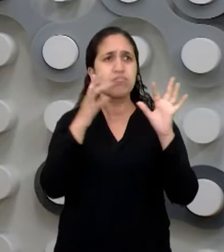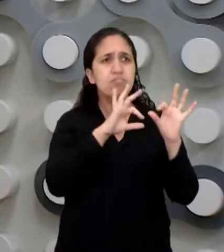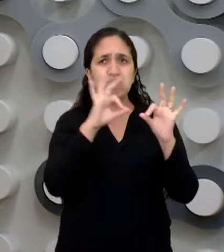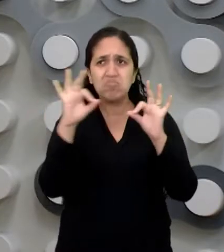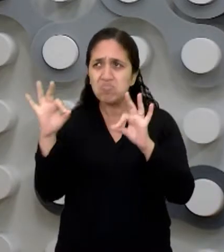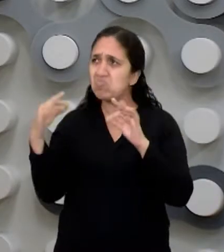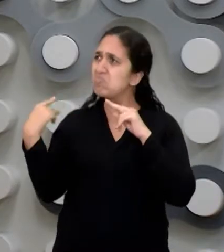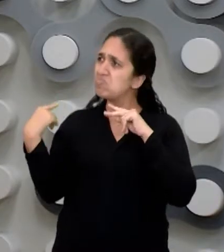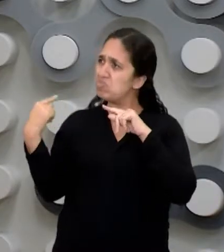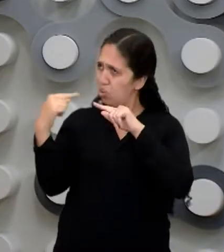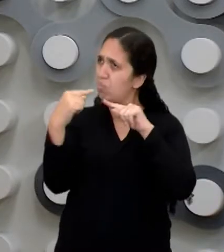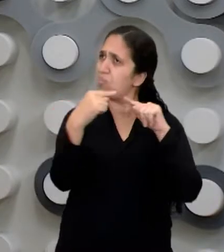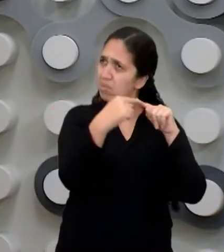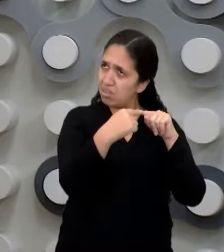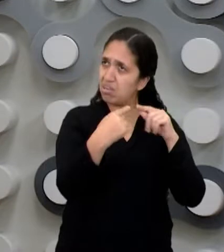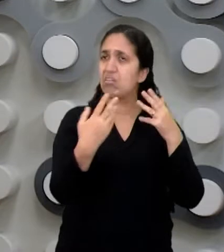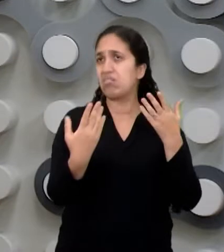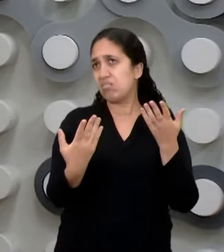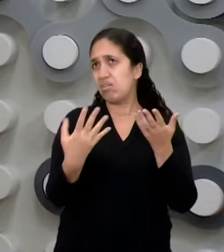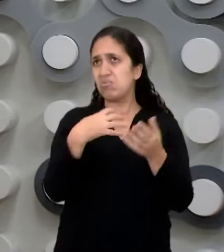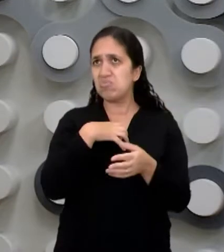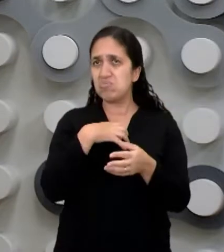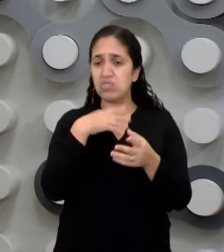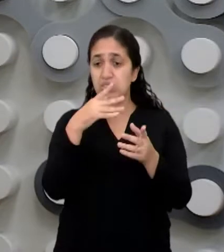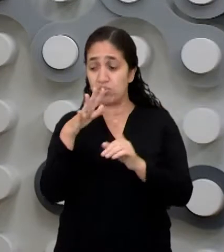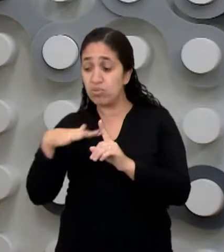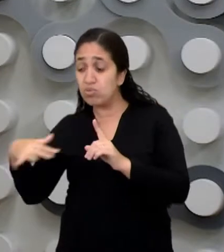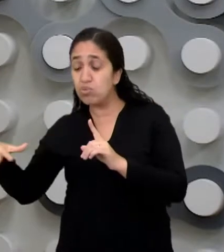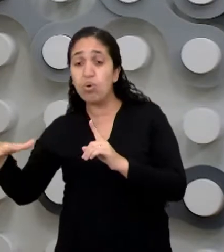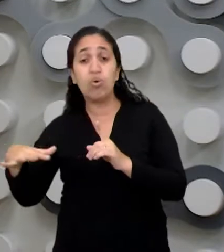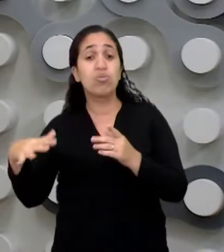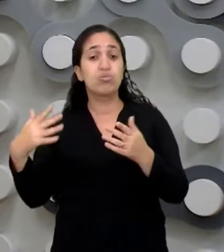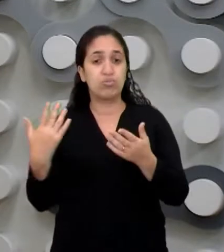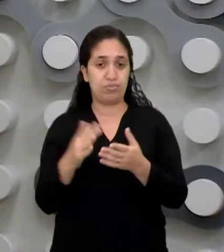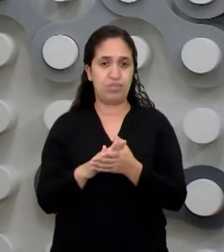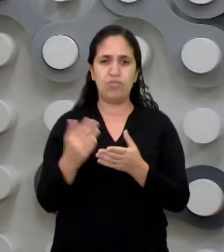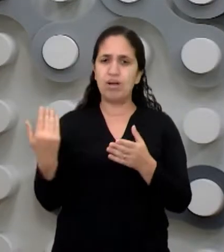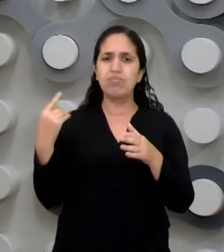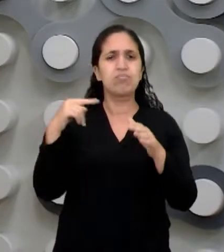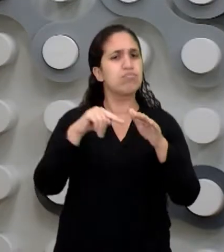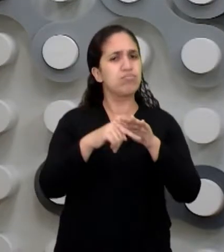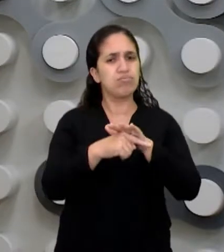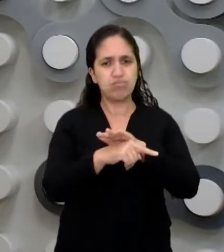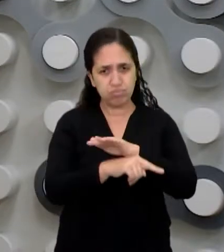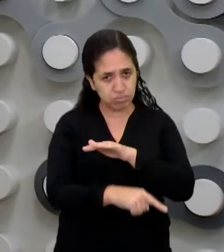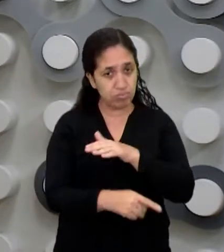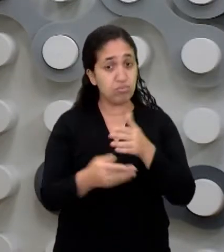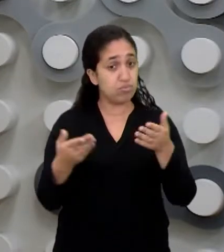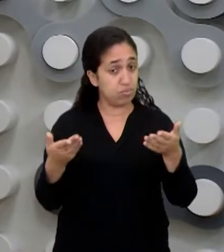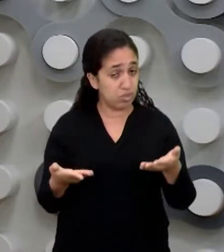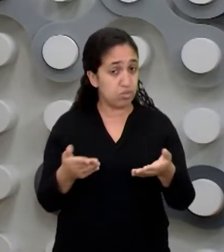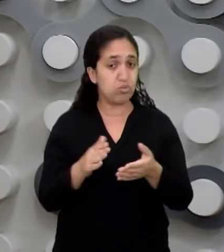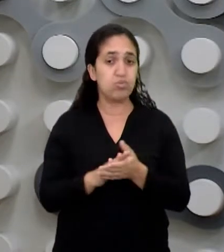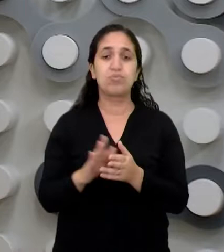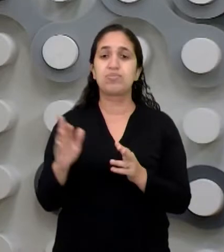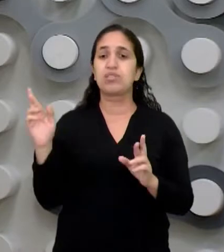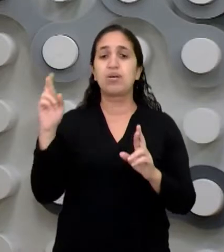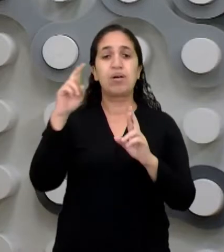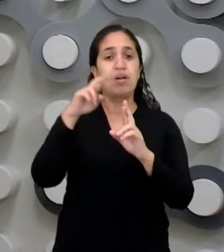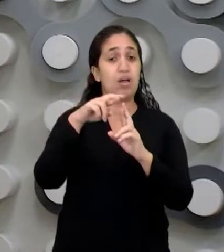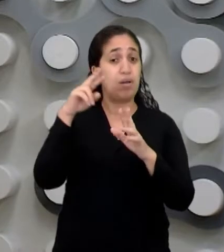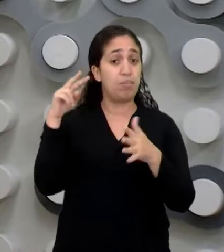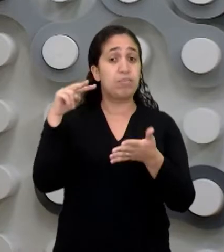faz sentido para ele, faz sentido para o entorno dele, né? Então a gente vai entrar mais profundamente nessa questão falando de